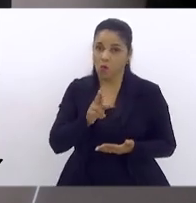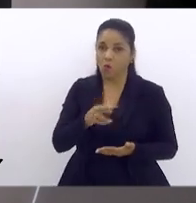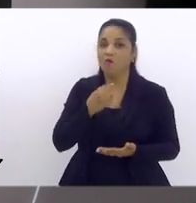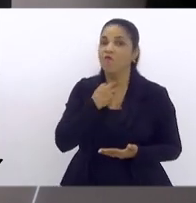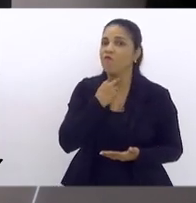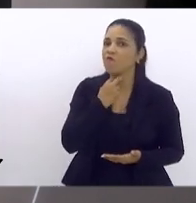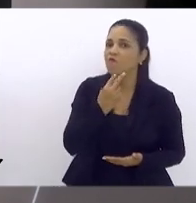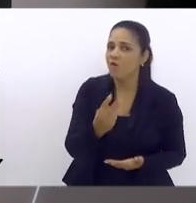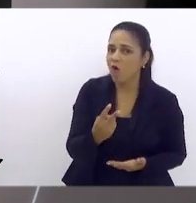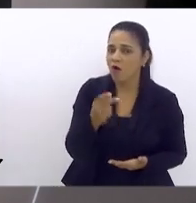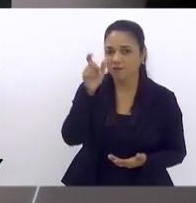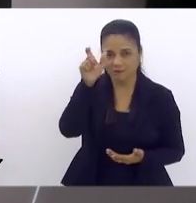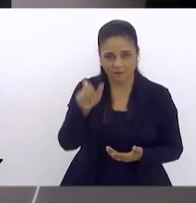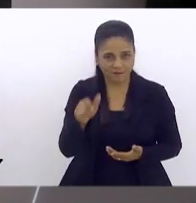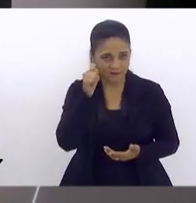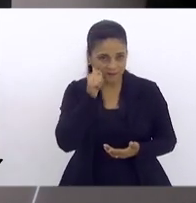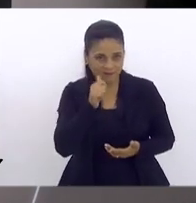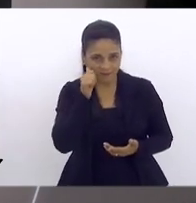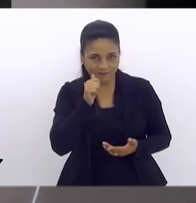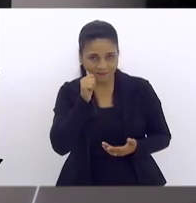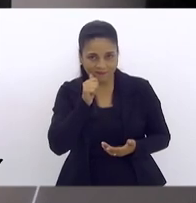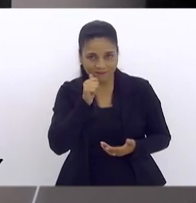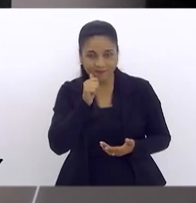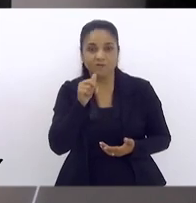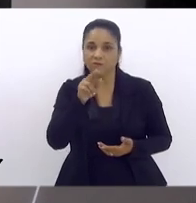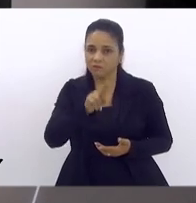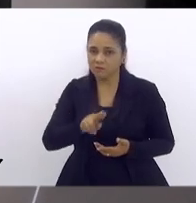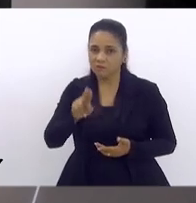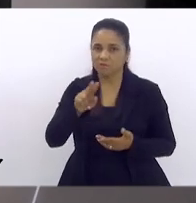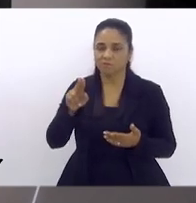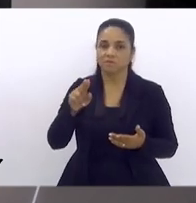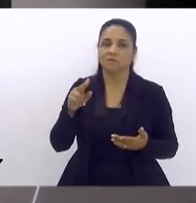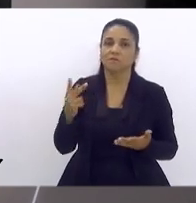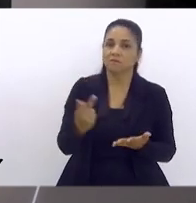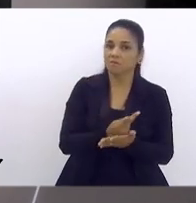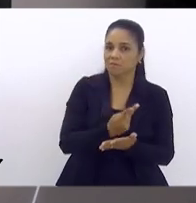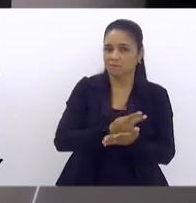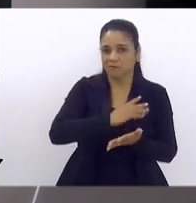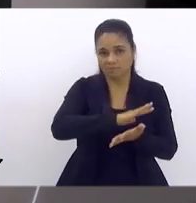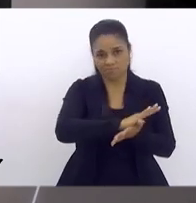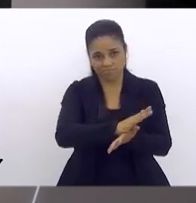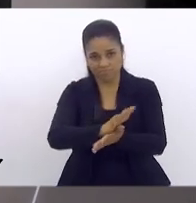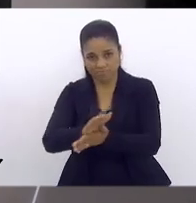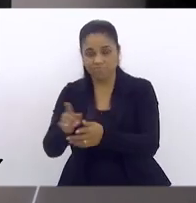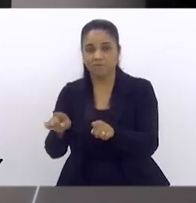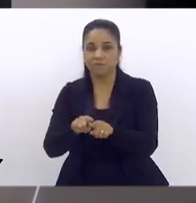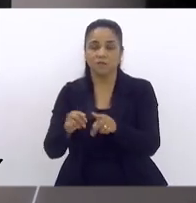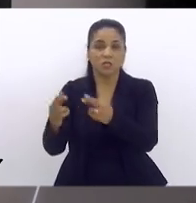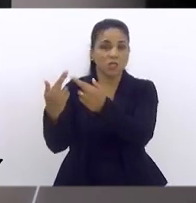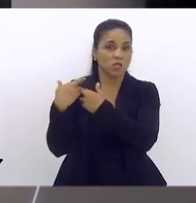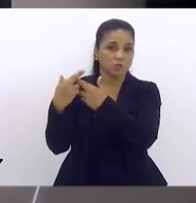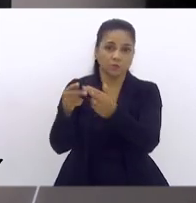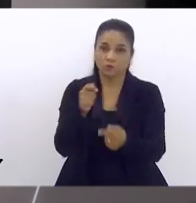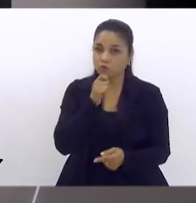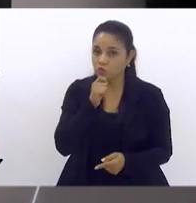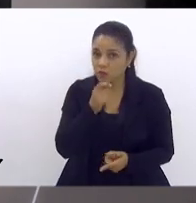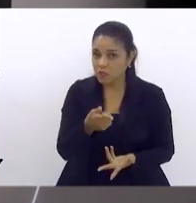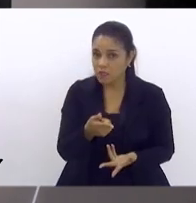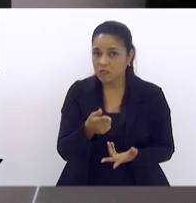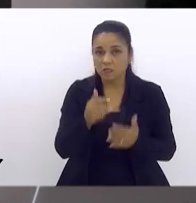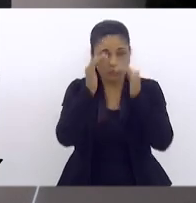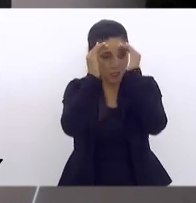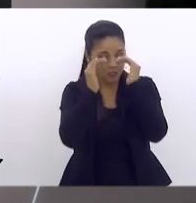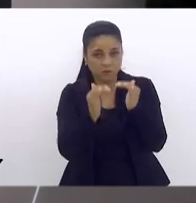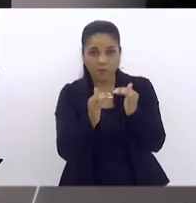voz da mulher ela tá sendo utilizada de forma indiscriminada e irresponsável né e diz respeito